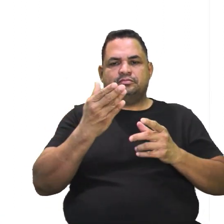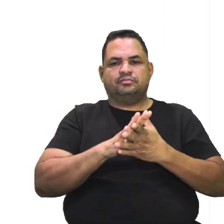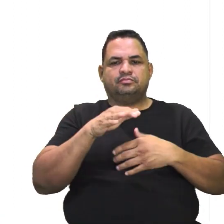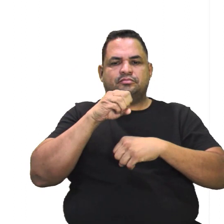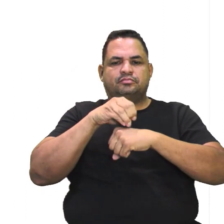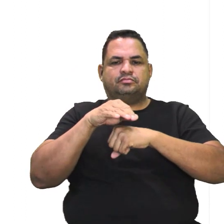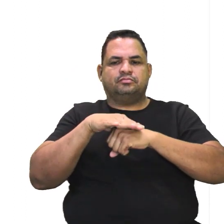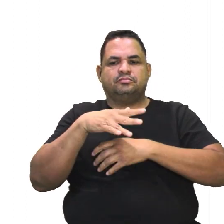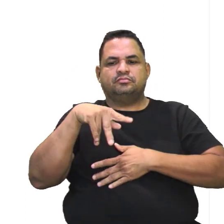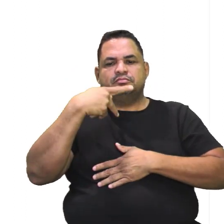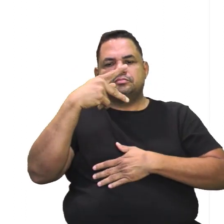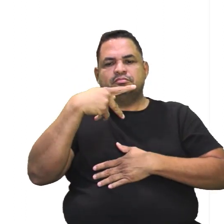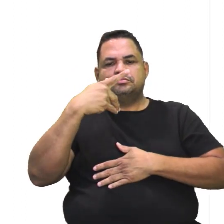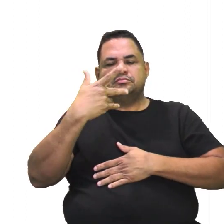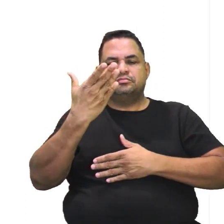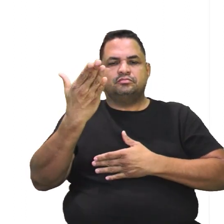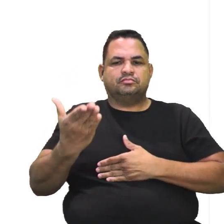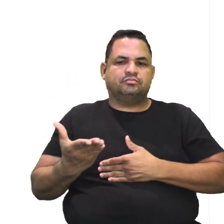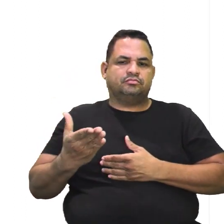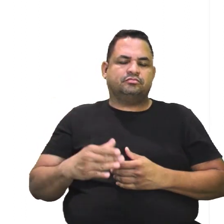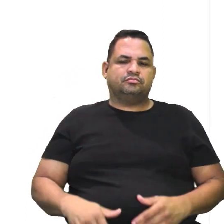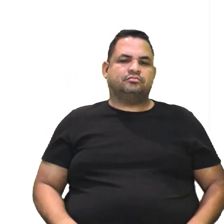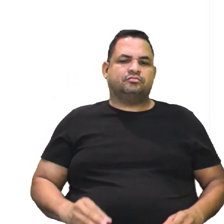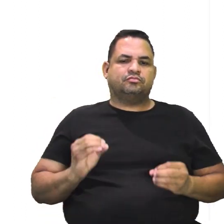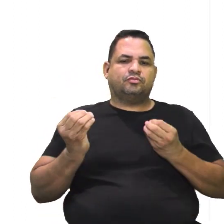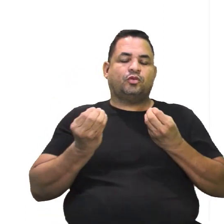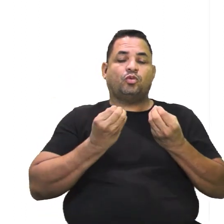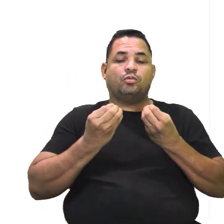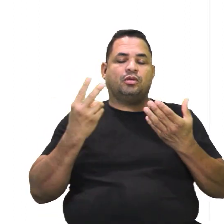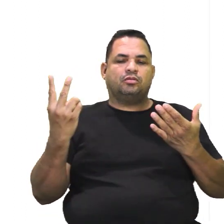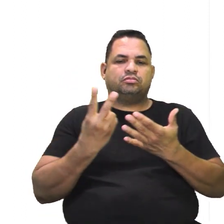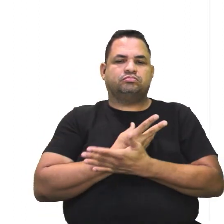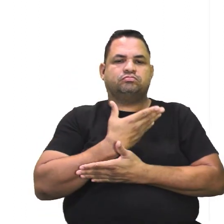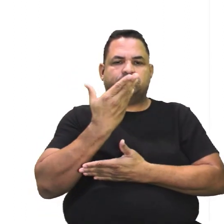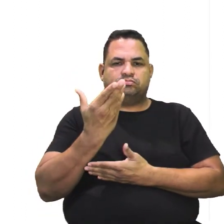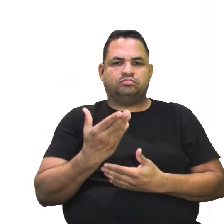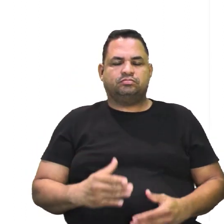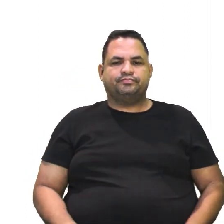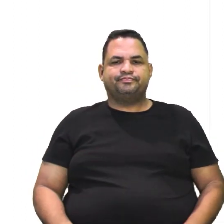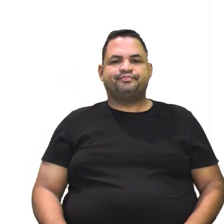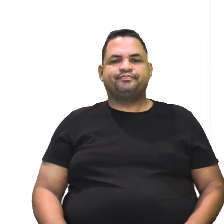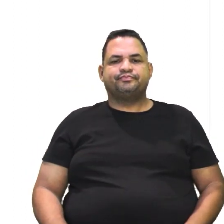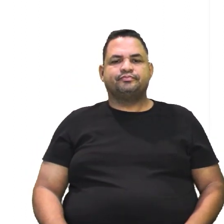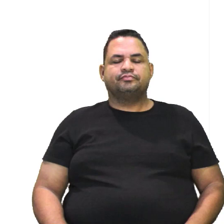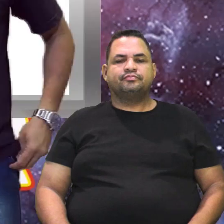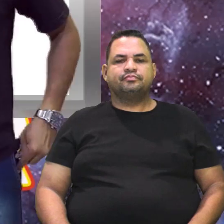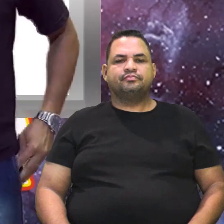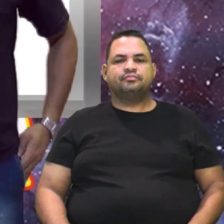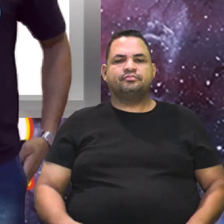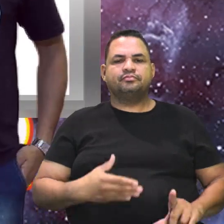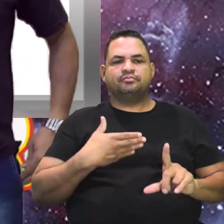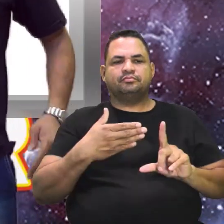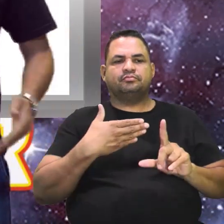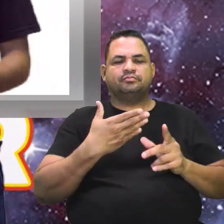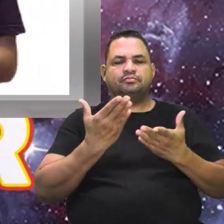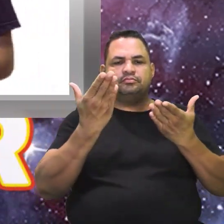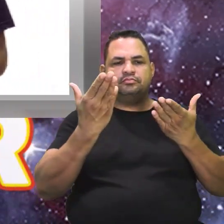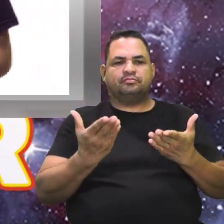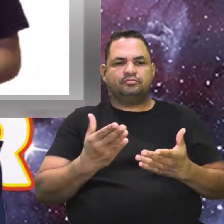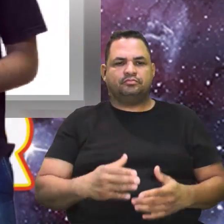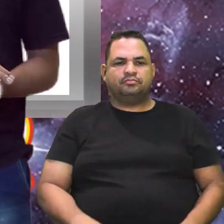dando as dicas, vai comentando e vai falando para vocês como funciona, né? Então vamos lá? slide na tela junto com a gente